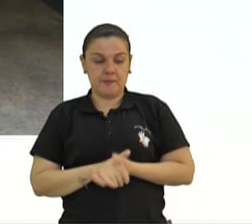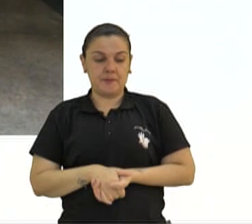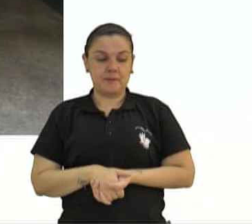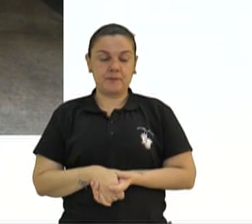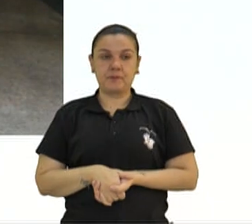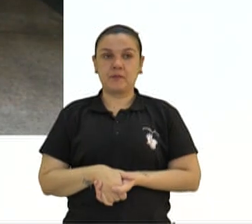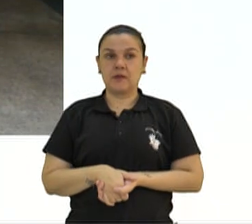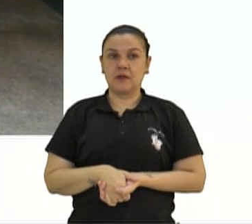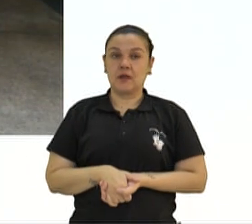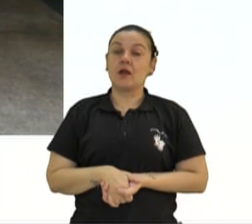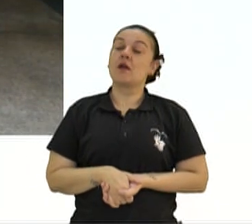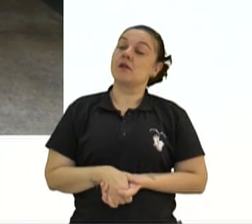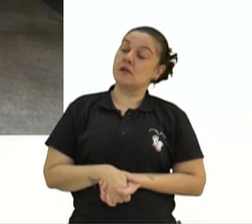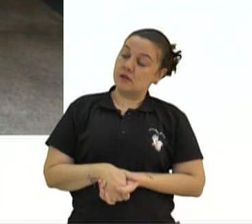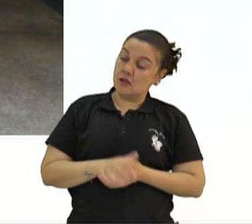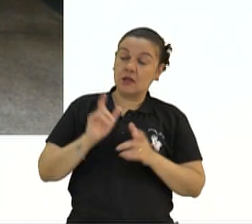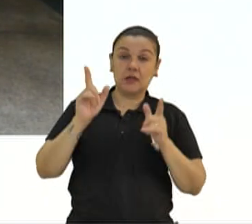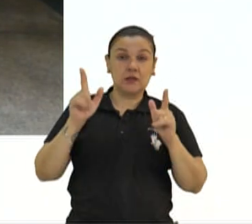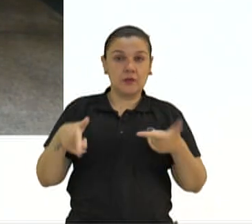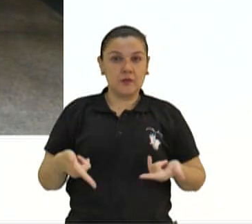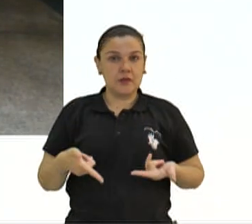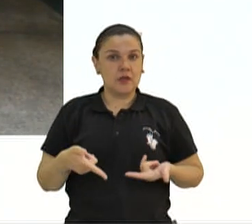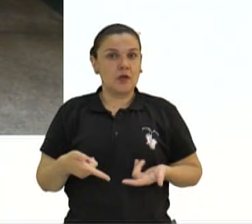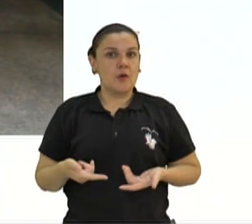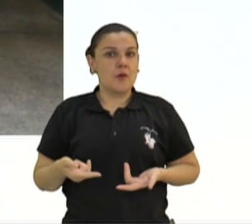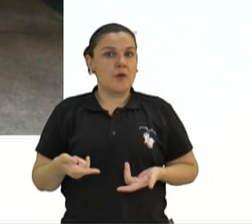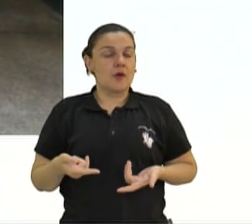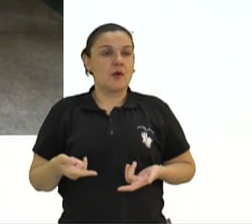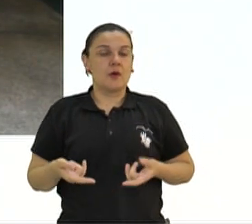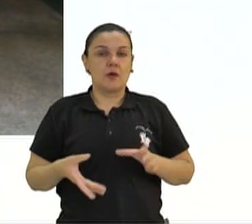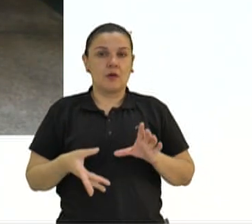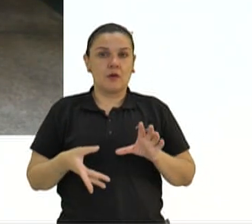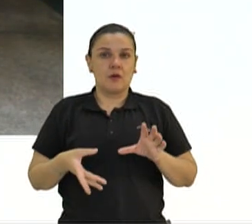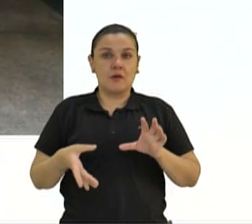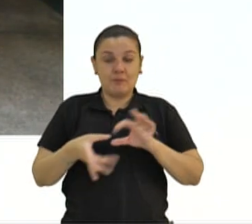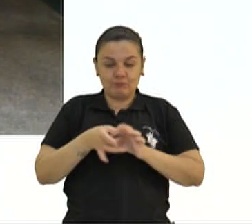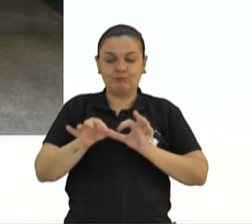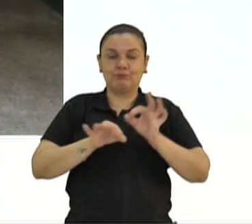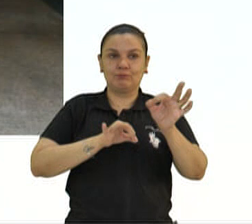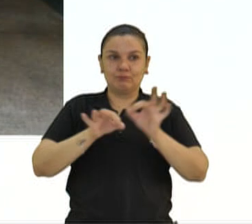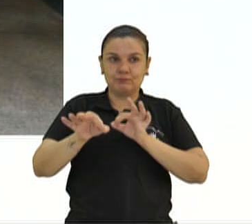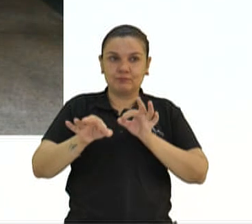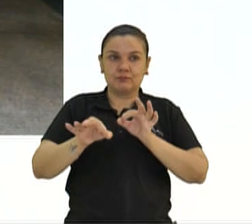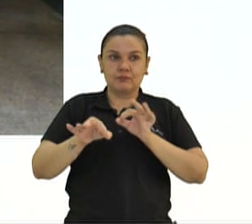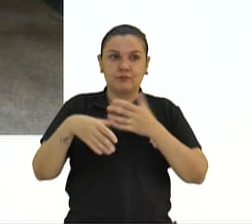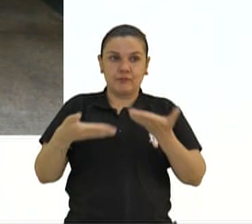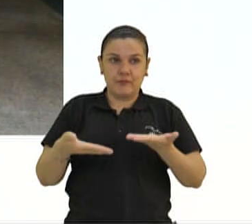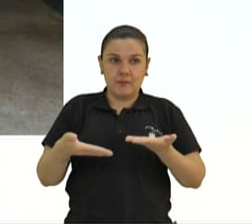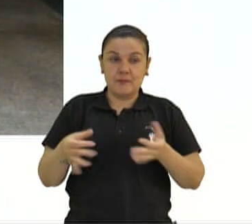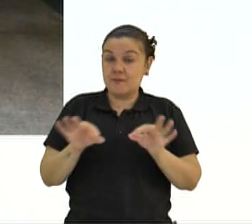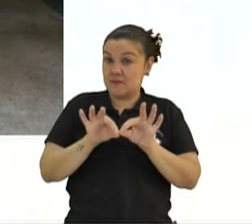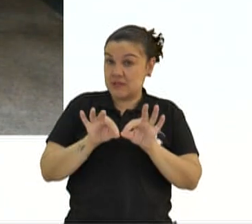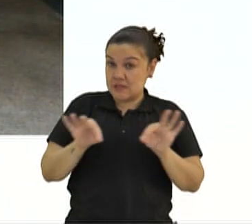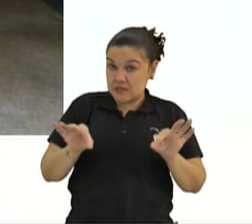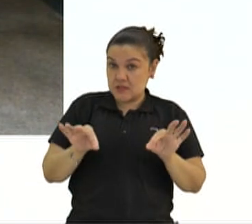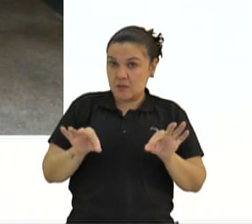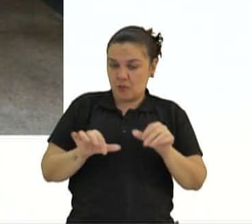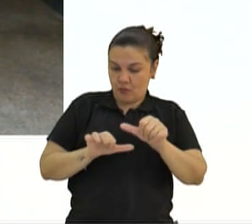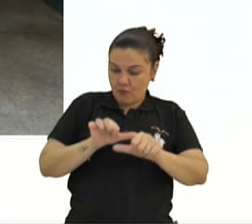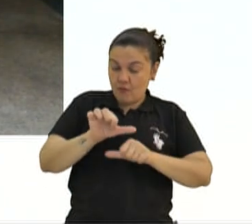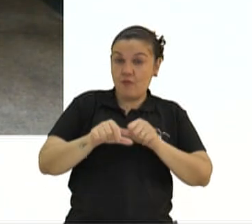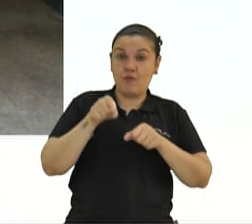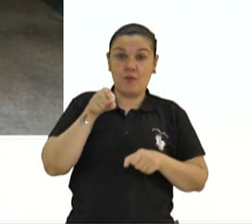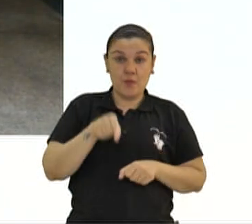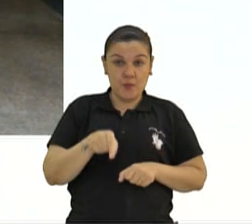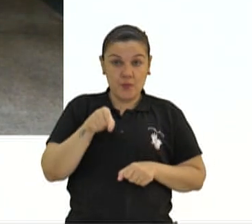equação. Agora, humildemente, Maxwell chegou com todo o trabalho de Faraday e disse assim: eu simplesmente vou transformar isso